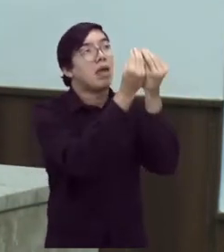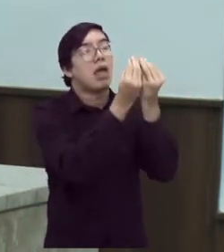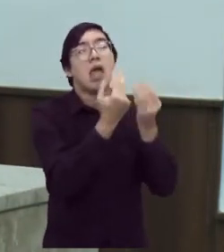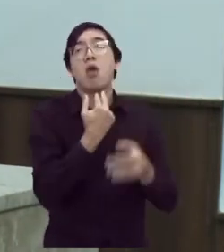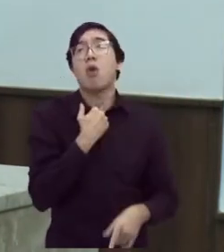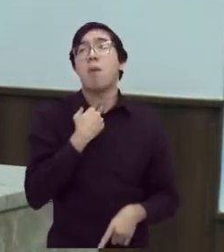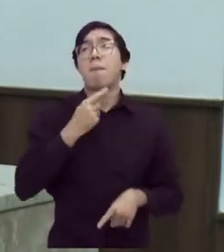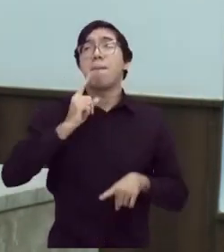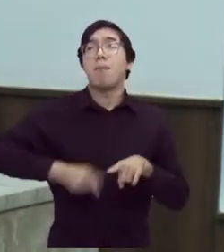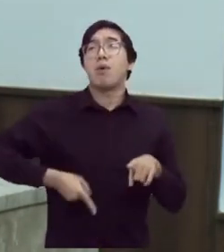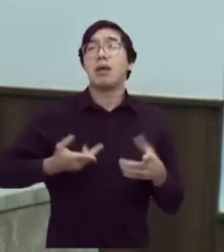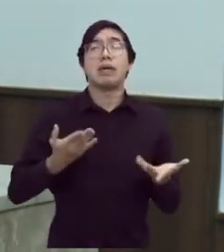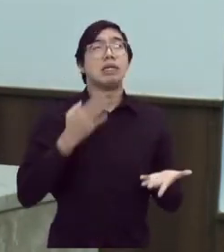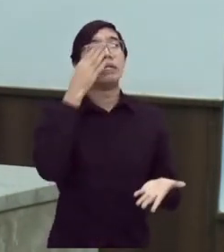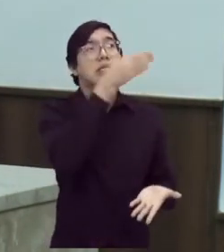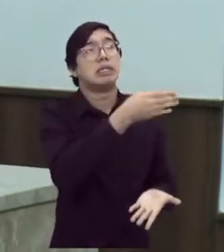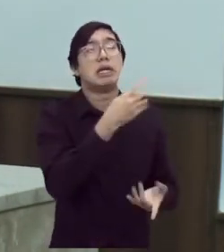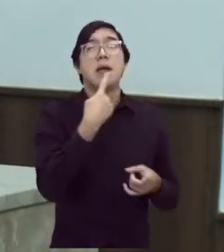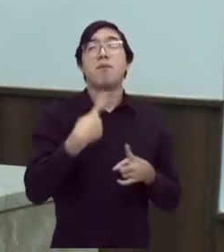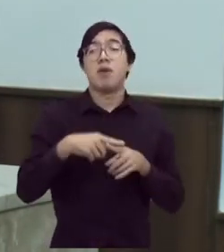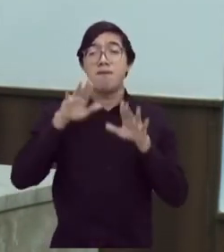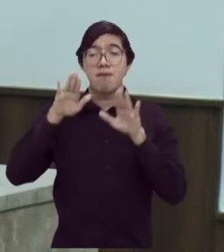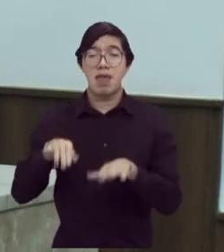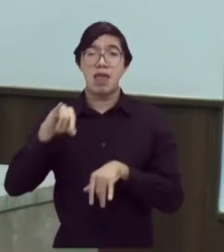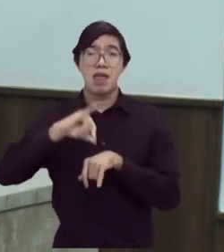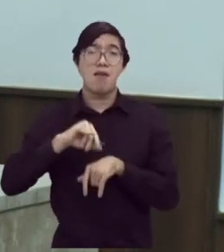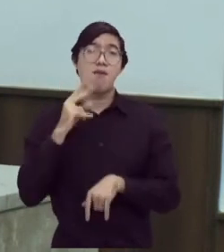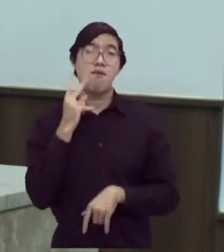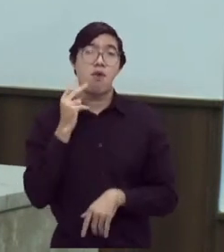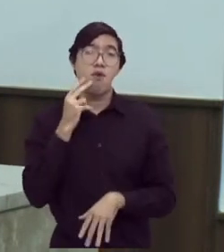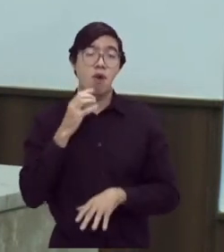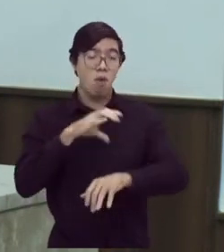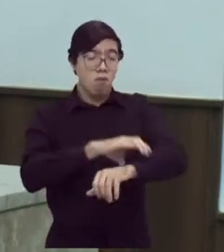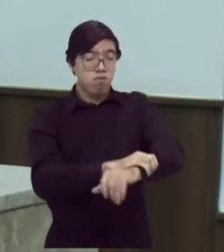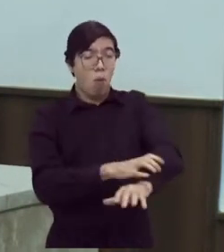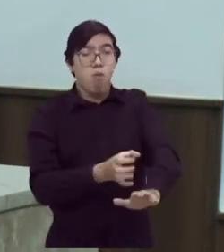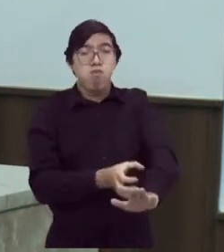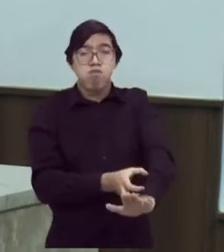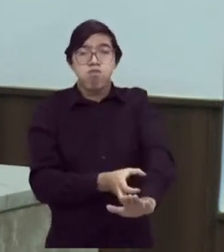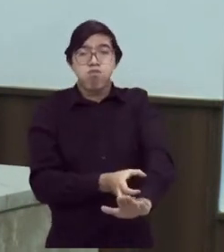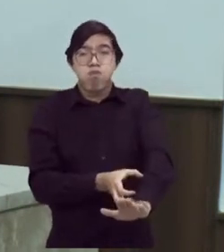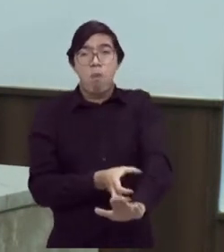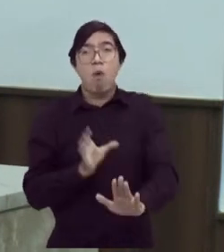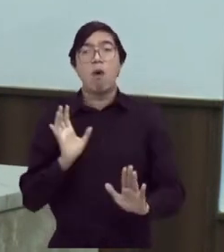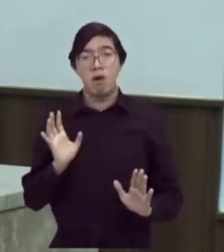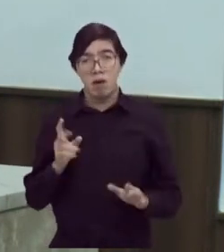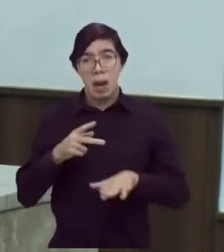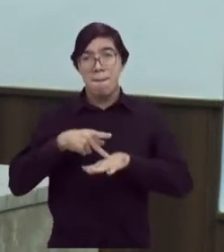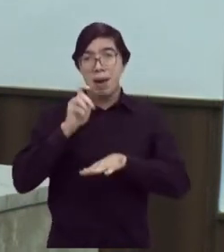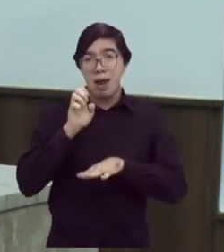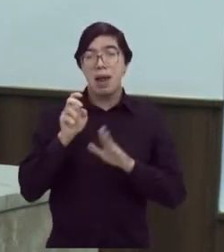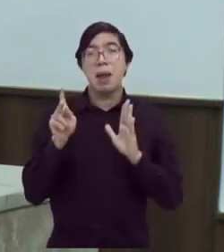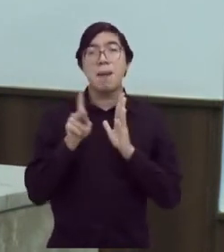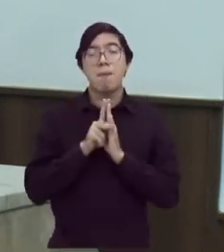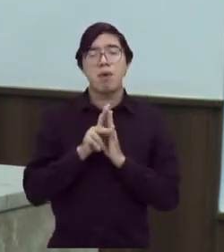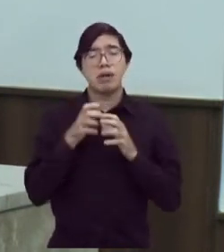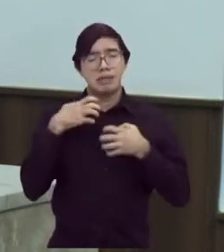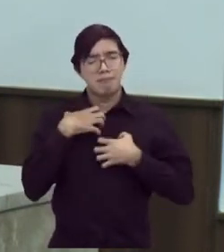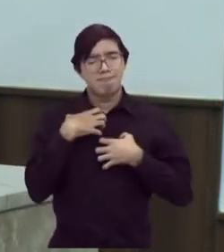intimidade comigo, que têm carinho e preocupação comigo, sabem do quanto isso me limitava e me